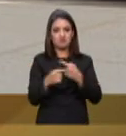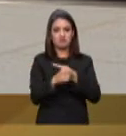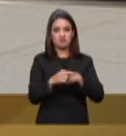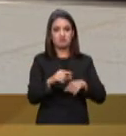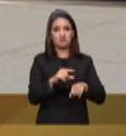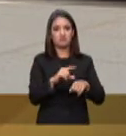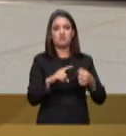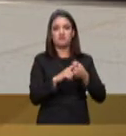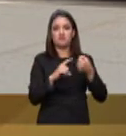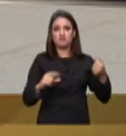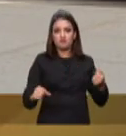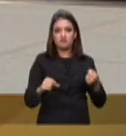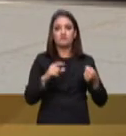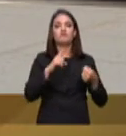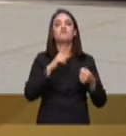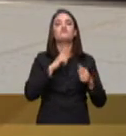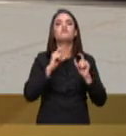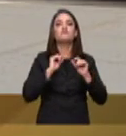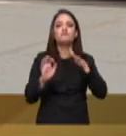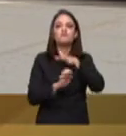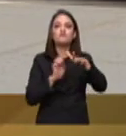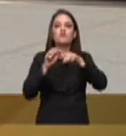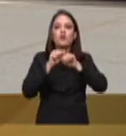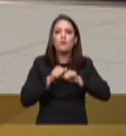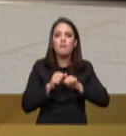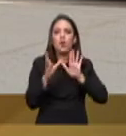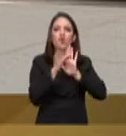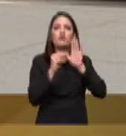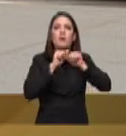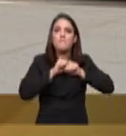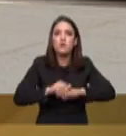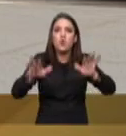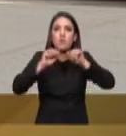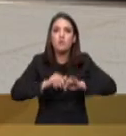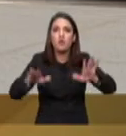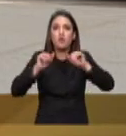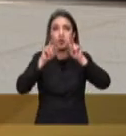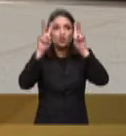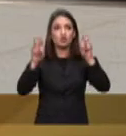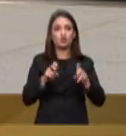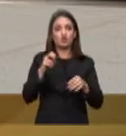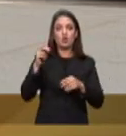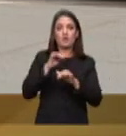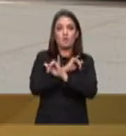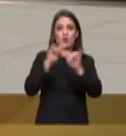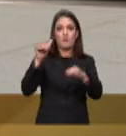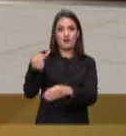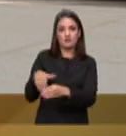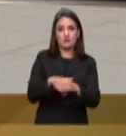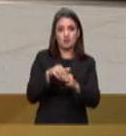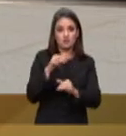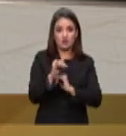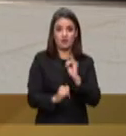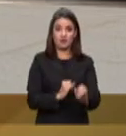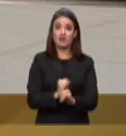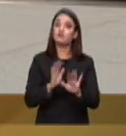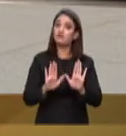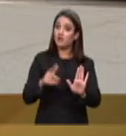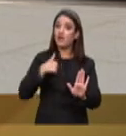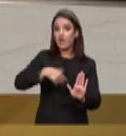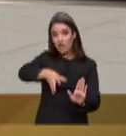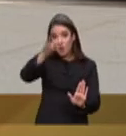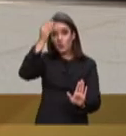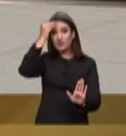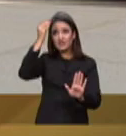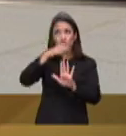inconstitucionalidade do impulsionamento de conteúdos relativos à propaganda eleitoral na internet. Apesar de entender, por